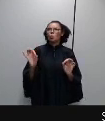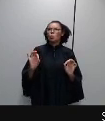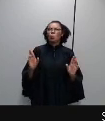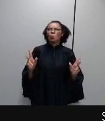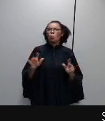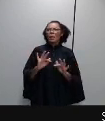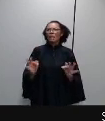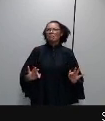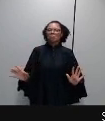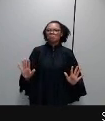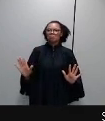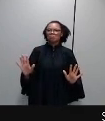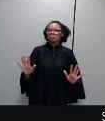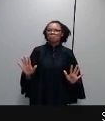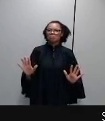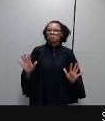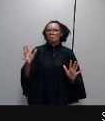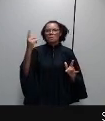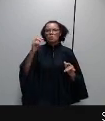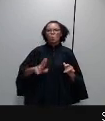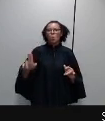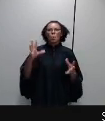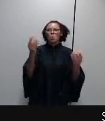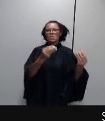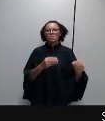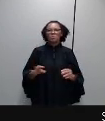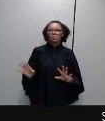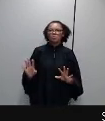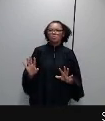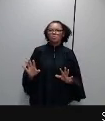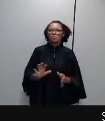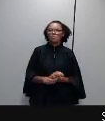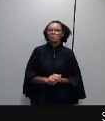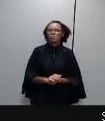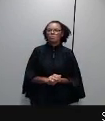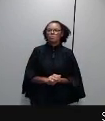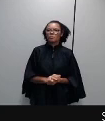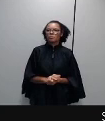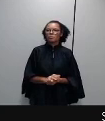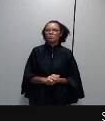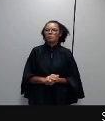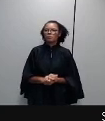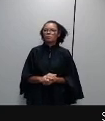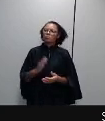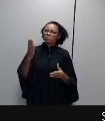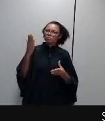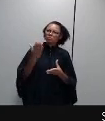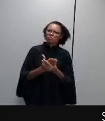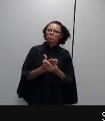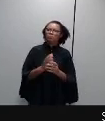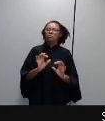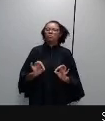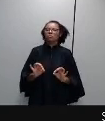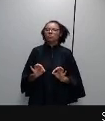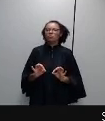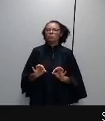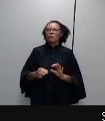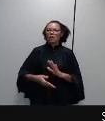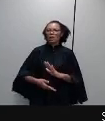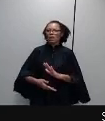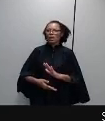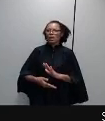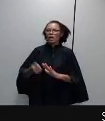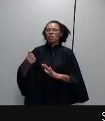aqui porque mas nenhum ação de improbidade né gente está colhendo uma ação que aconteceu lá e que houve a retirada de um prefeito